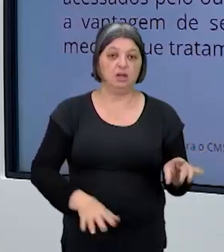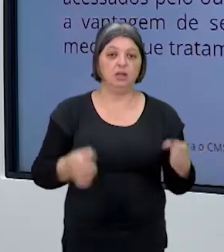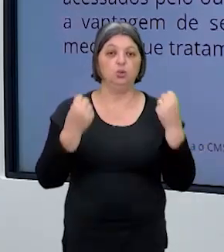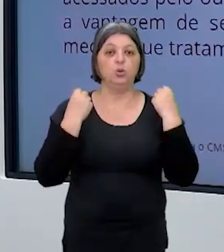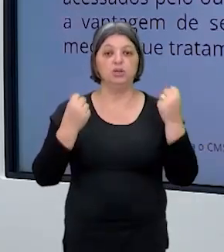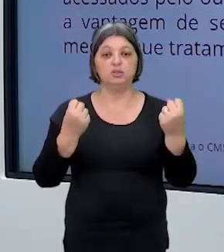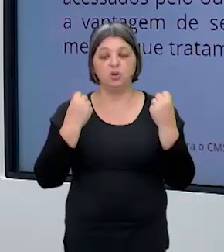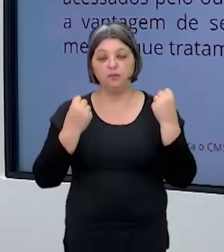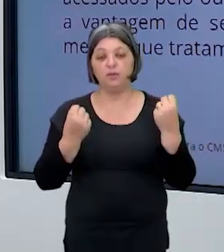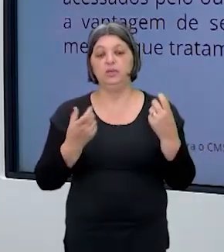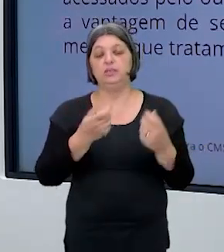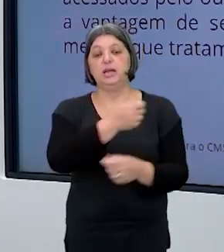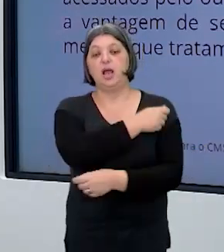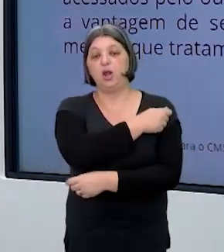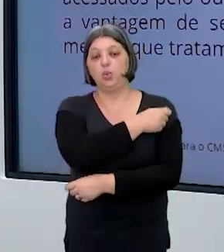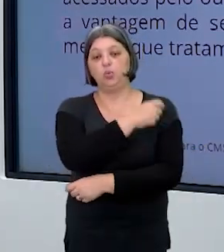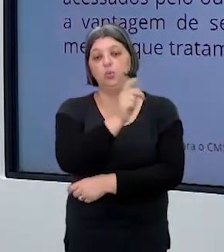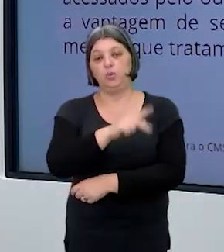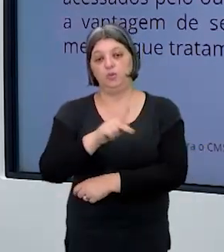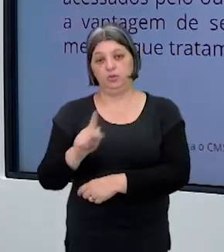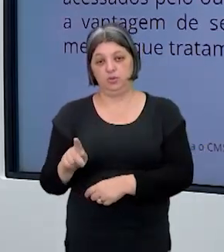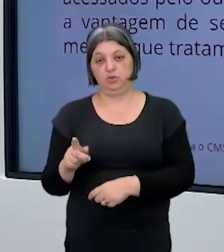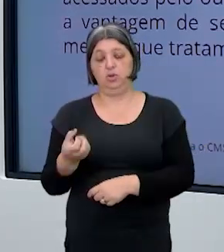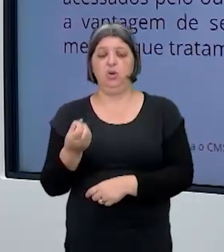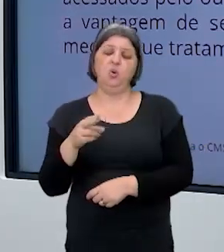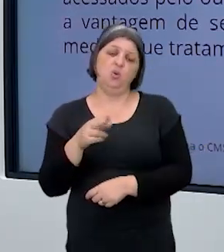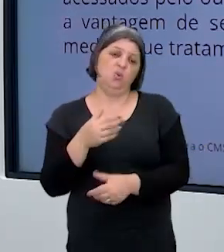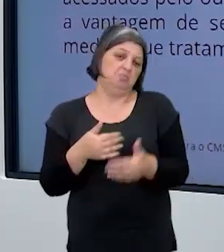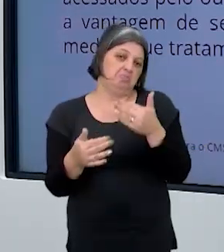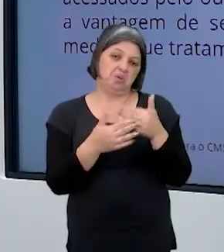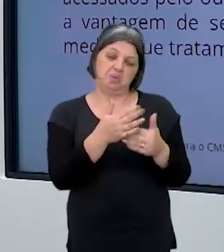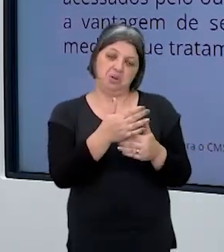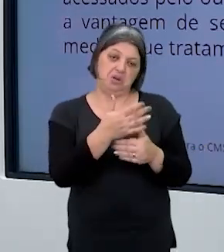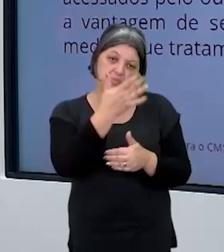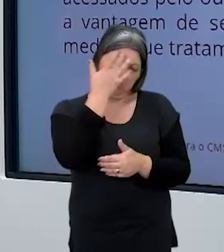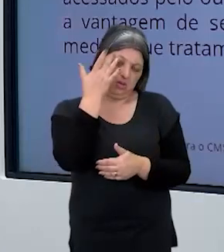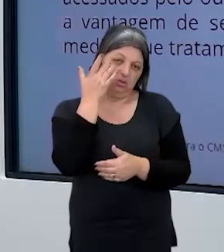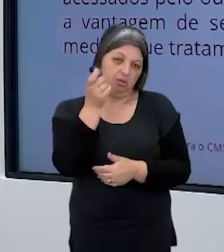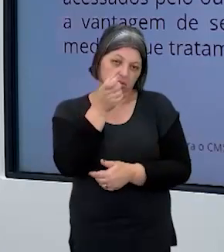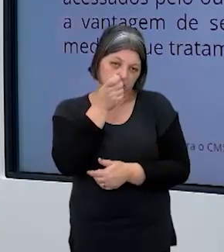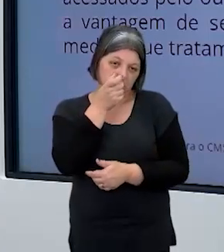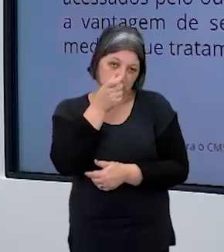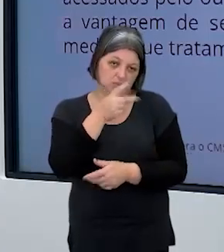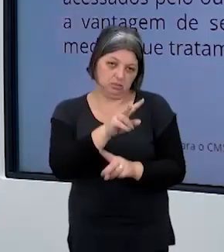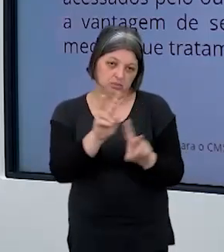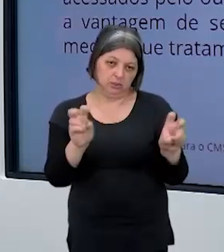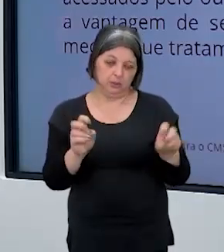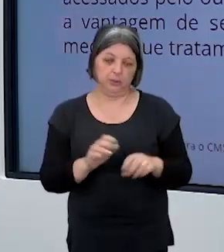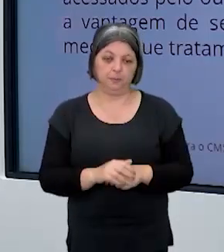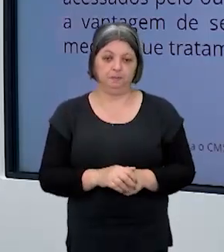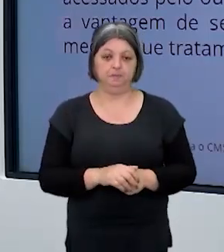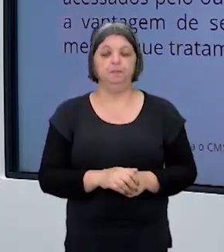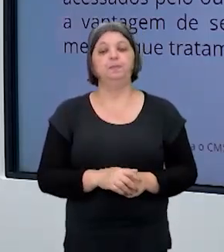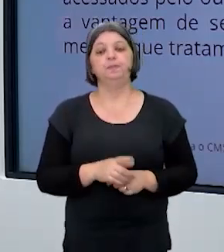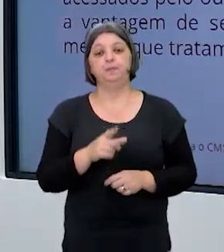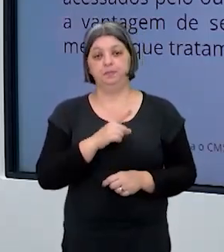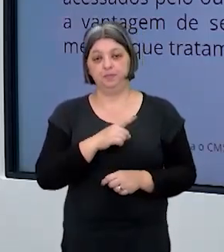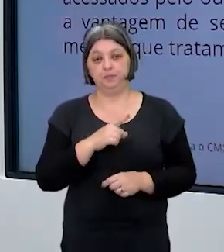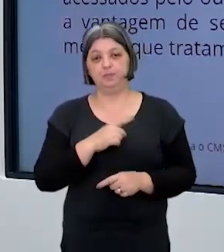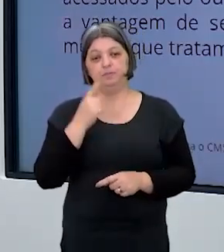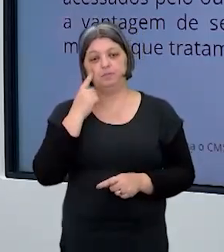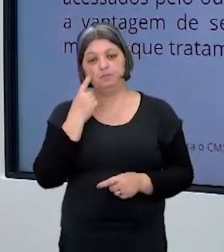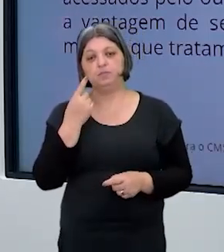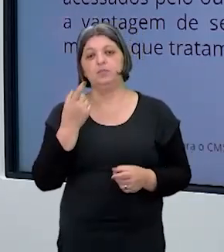física, alunos, professores ou outra pessoa que se interesse por este assunto. Tá? Então, vocês vão observar que eles